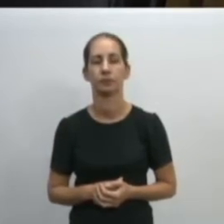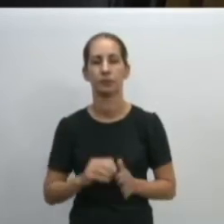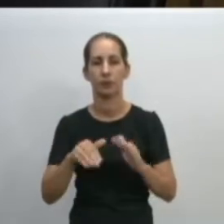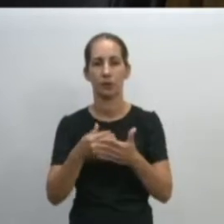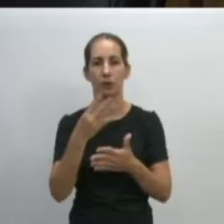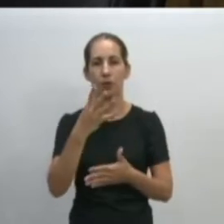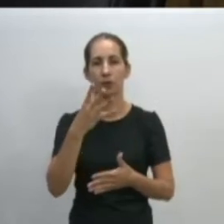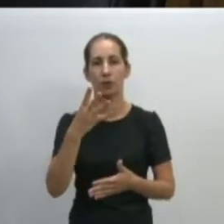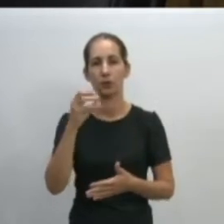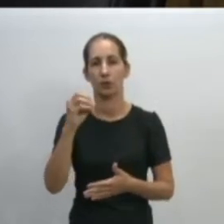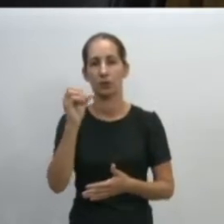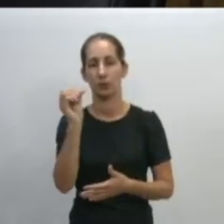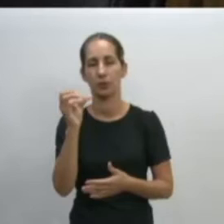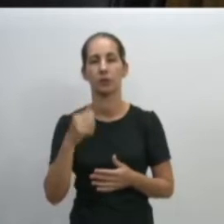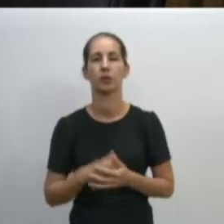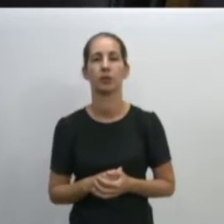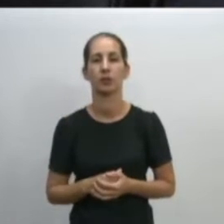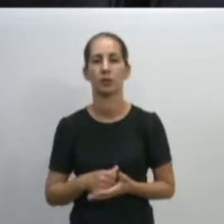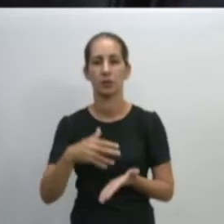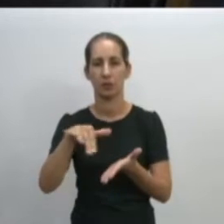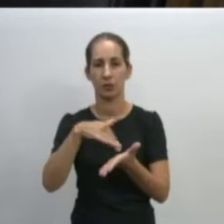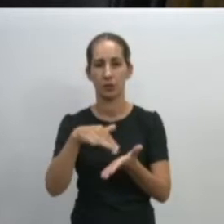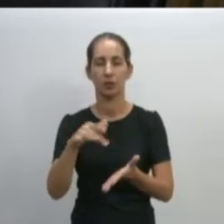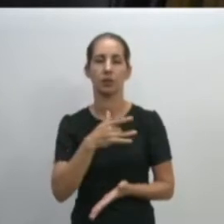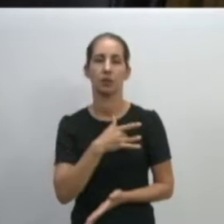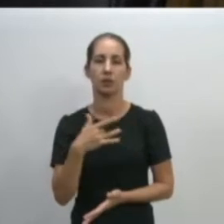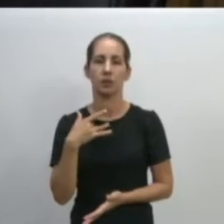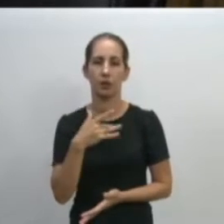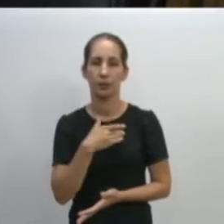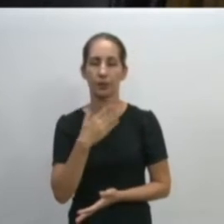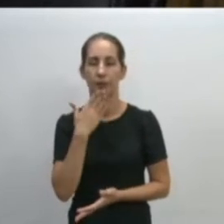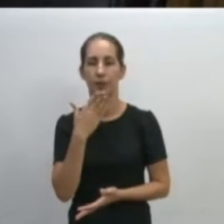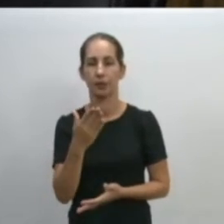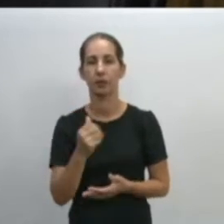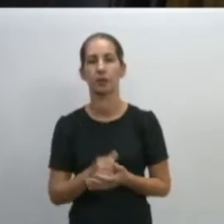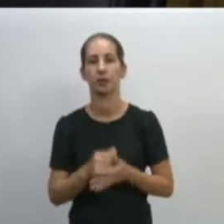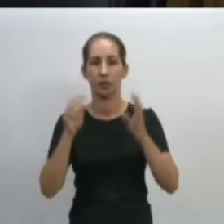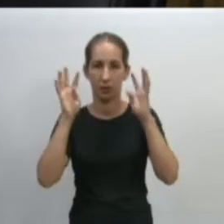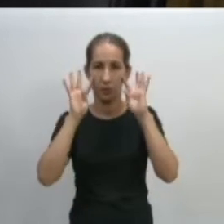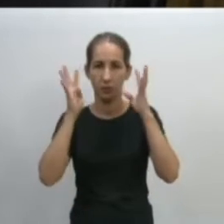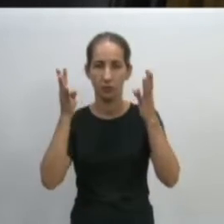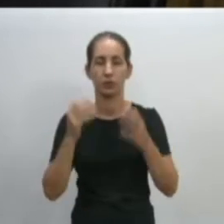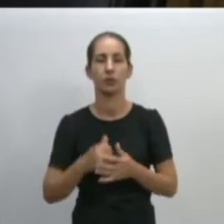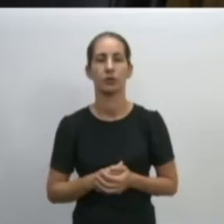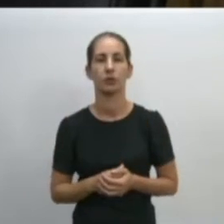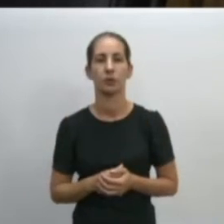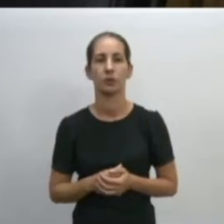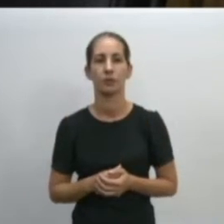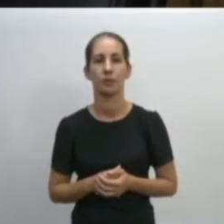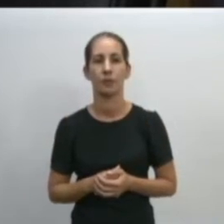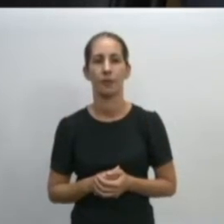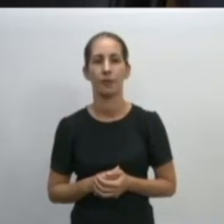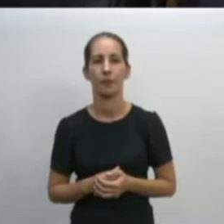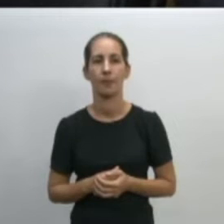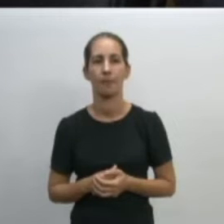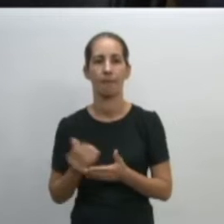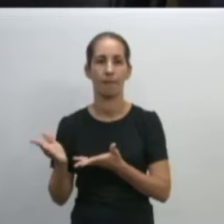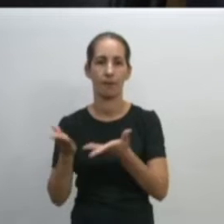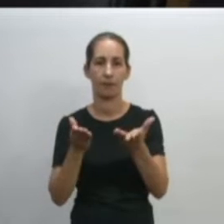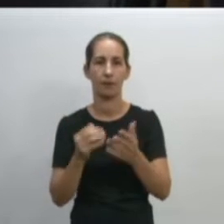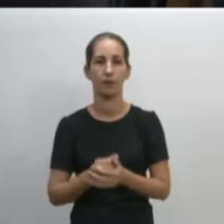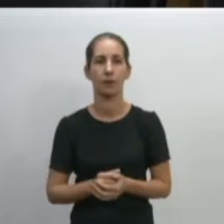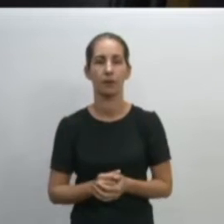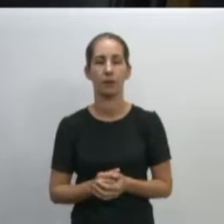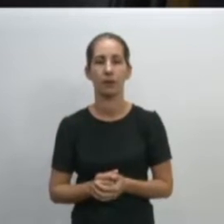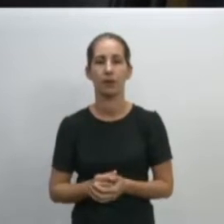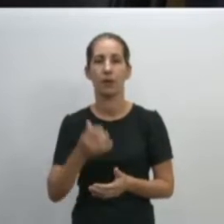Requerimento 4406, requer a Secretaria de Saúde providências para o fornecimento